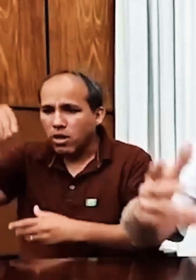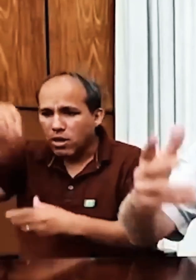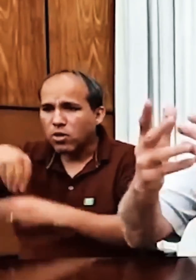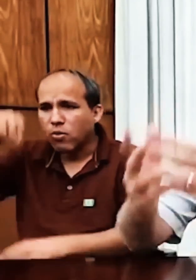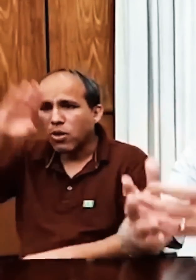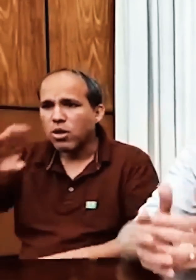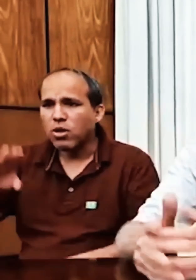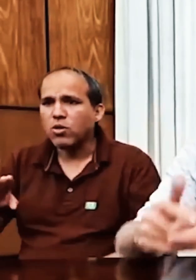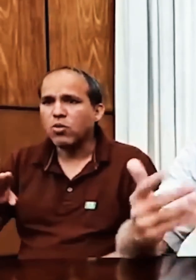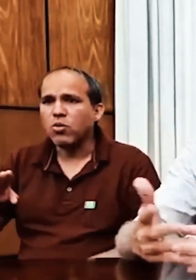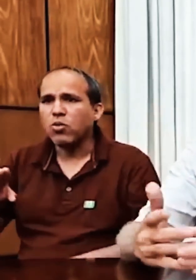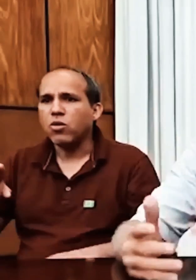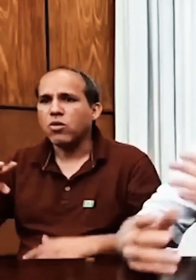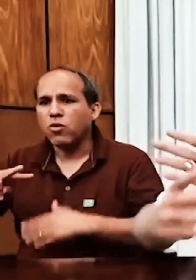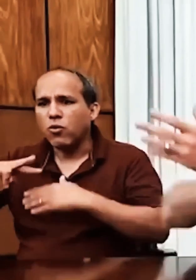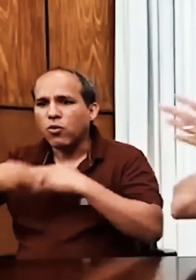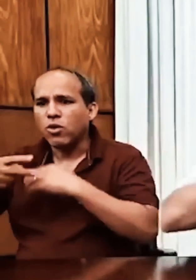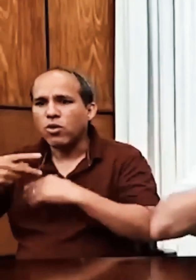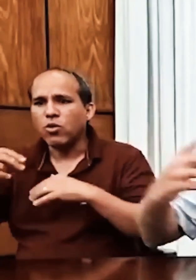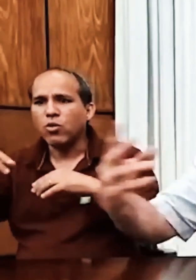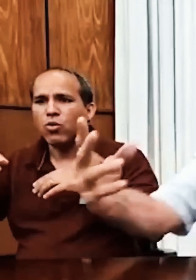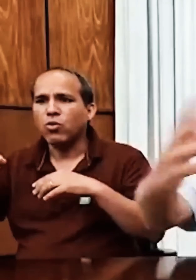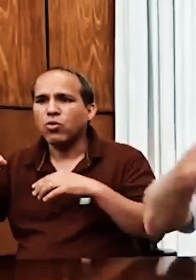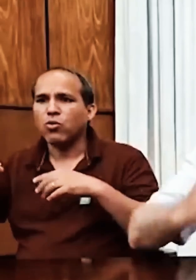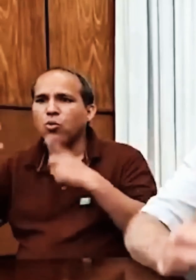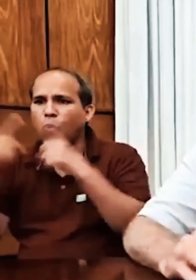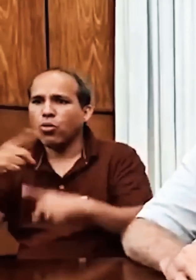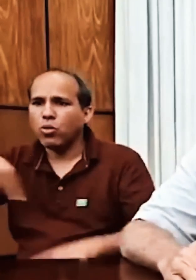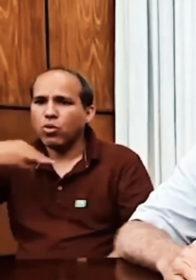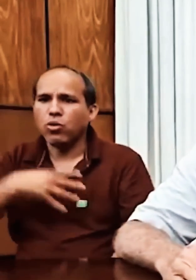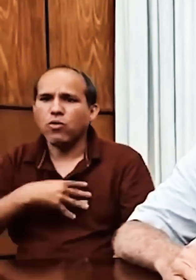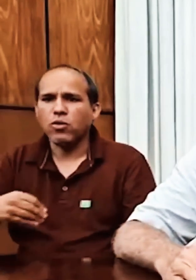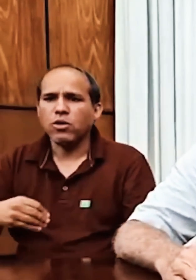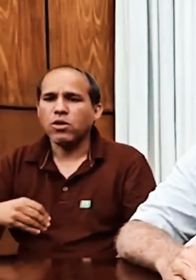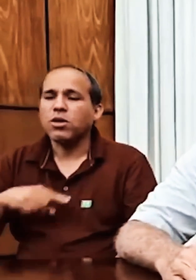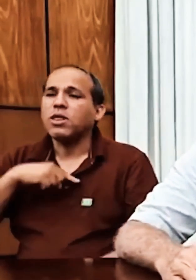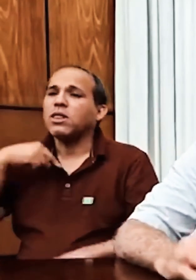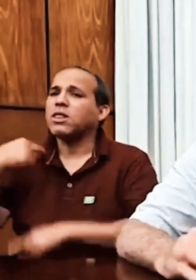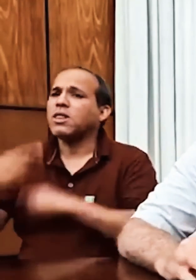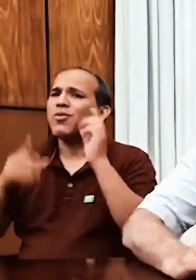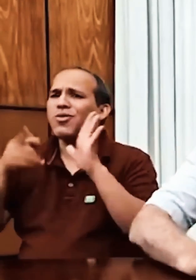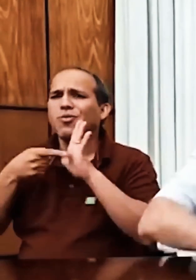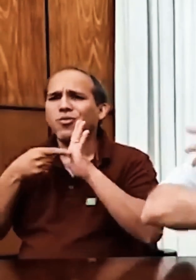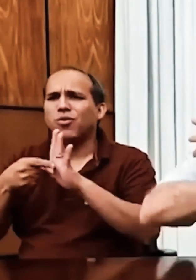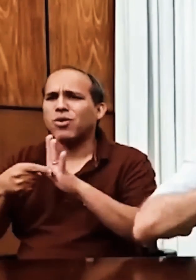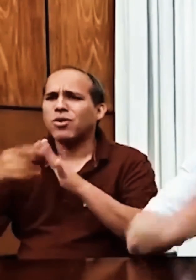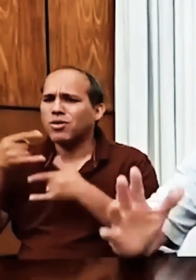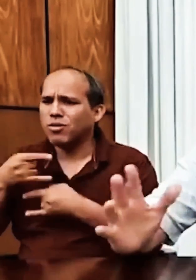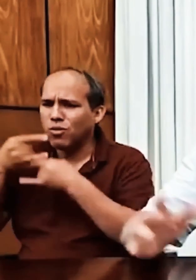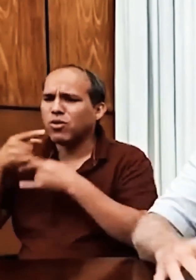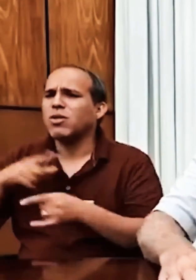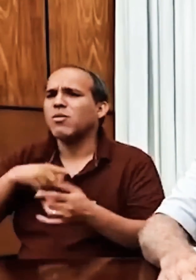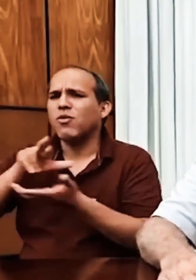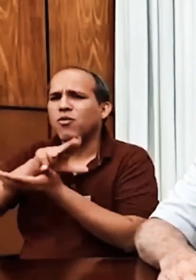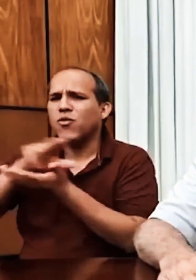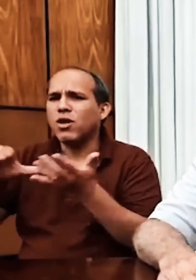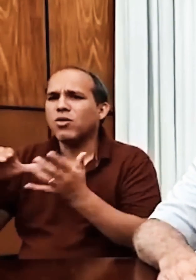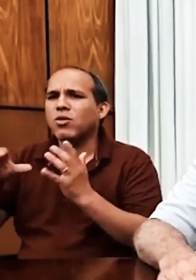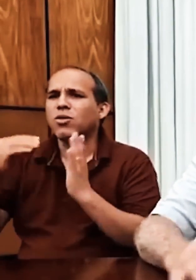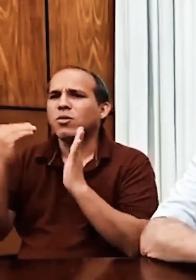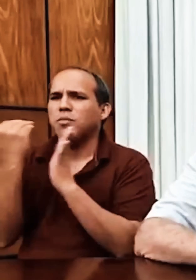E isso já comentei depois da live em vários outros programas, no Paparazzo, em vários outros